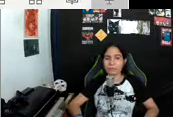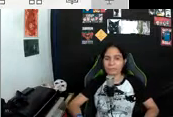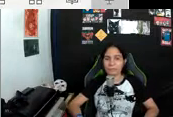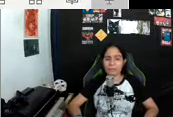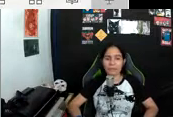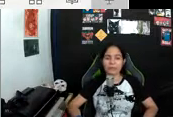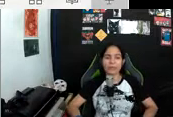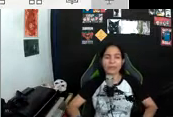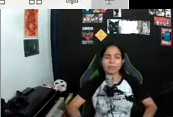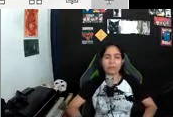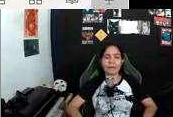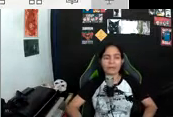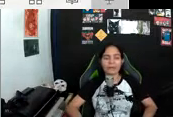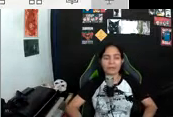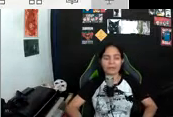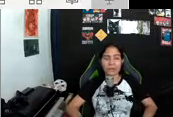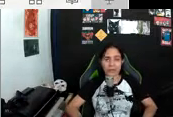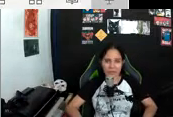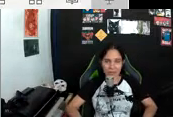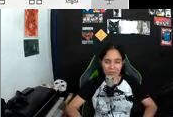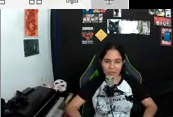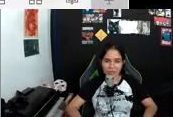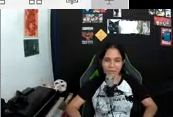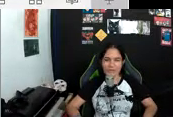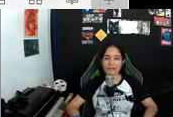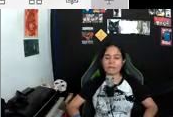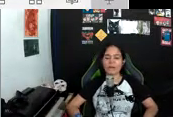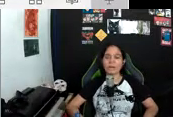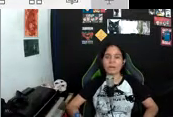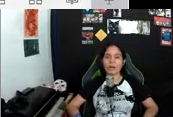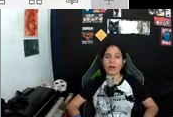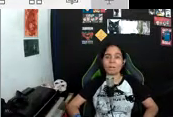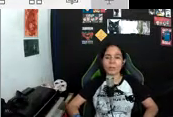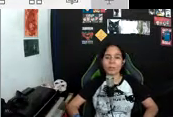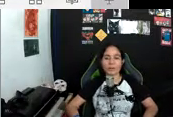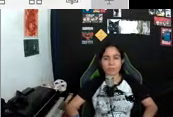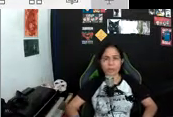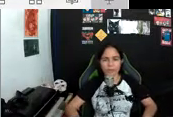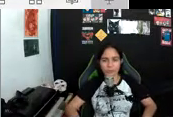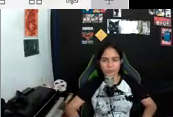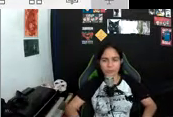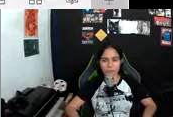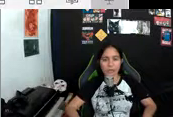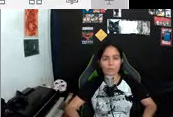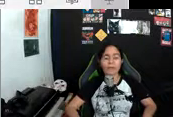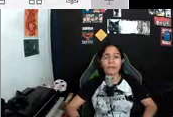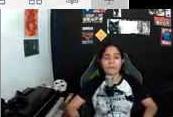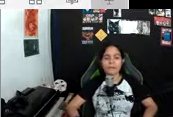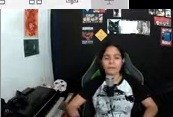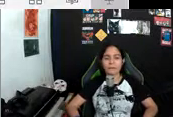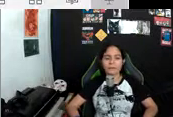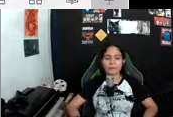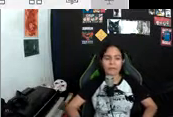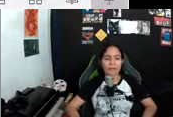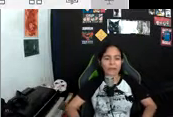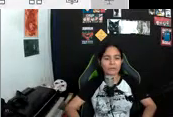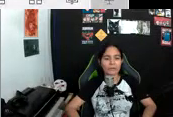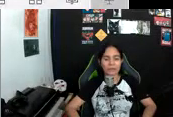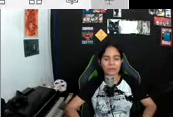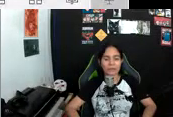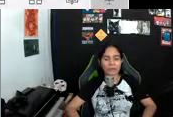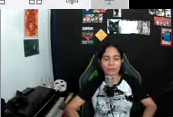No artigo 3º, diz que apoiar as iniciativas que visem ao aprimoramento profissional e a defesa